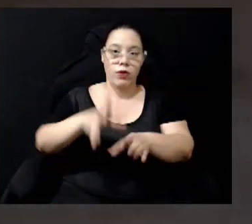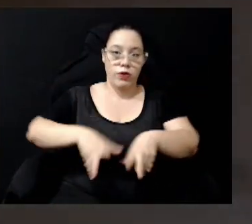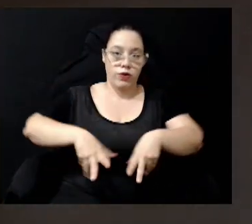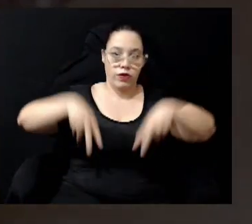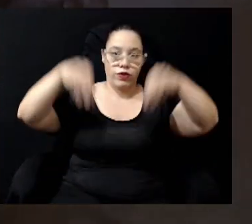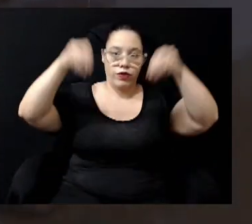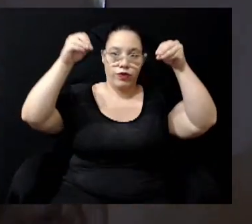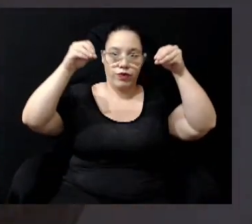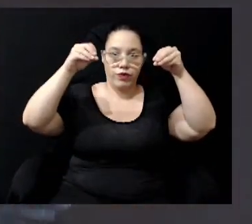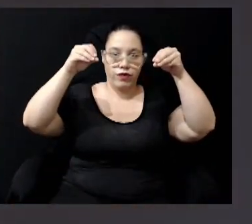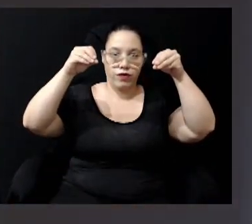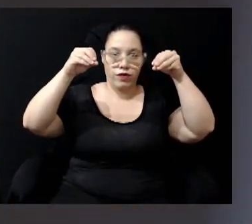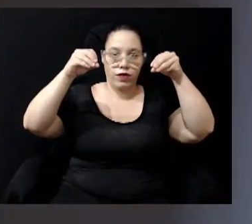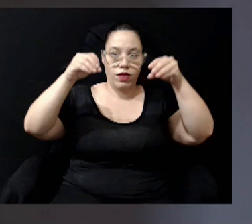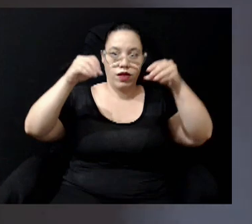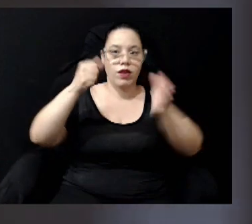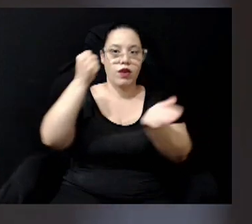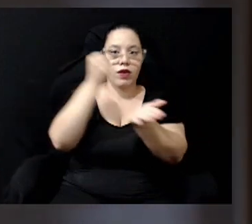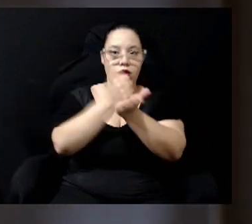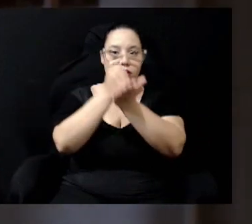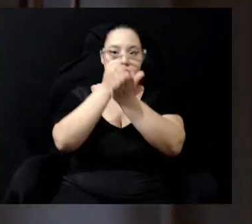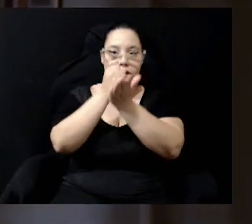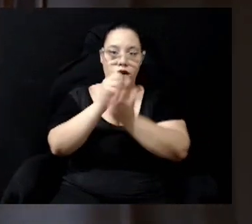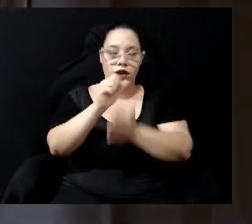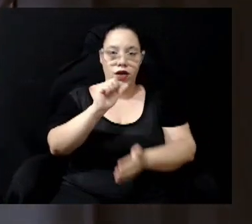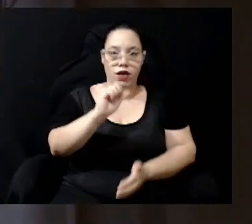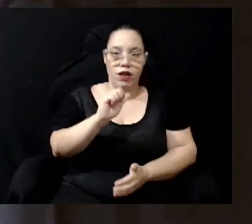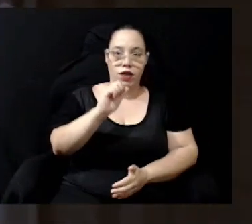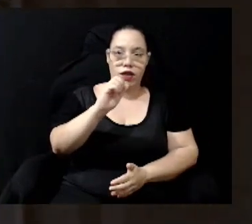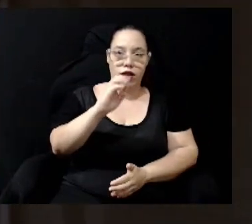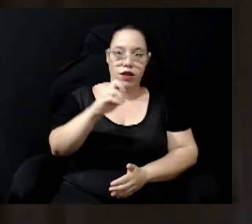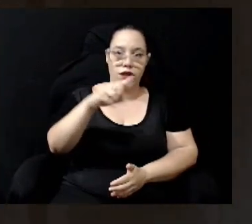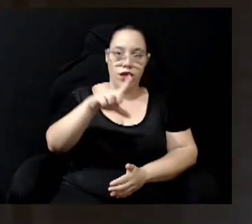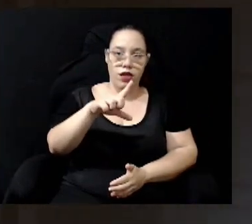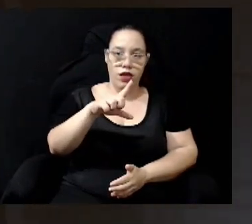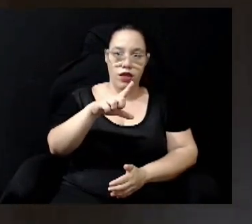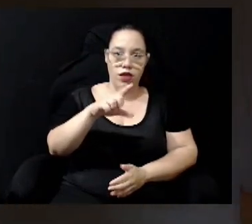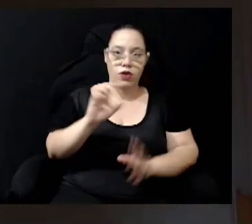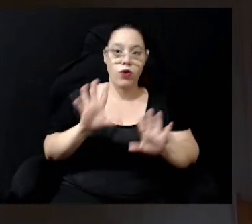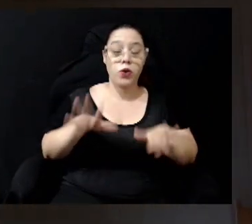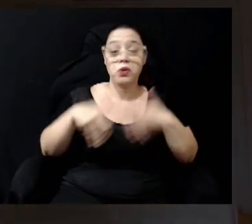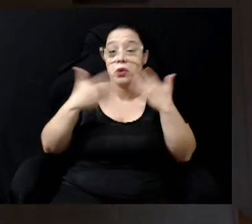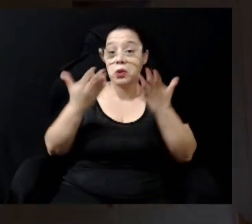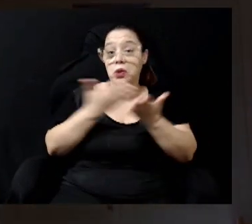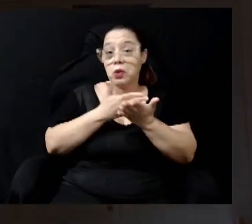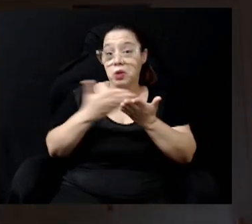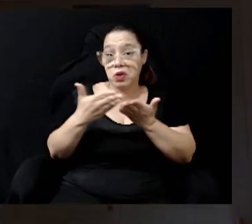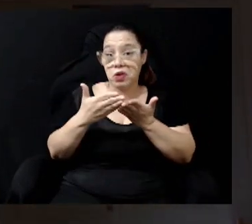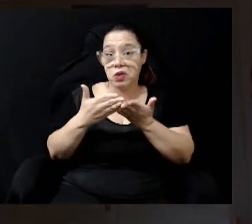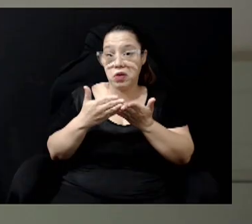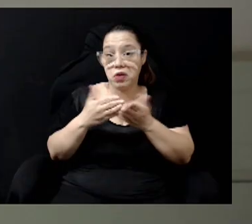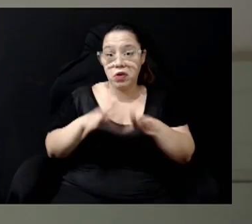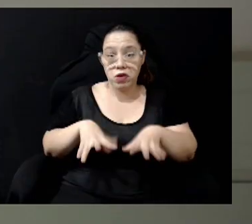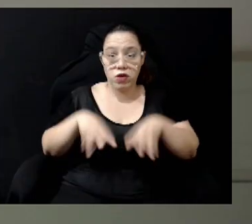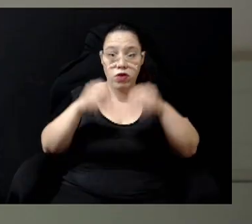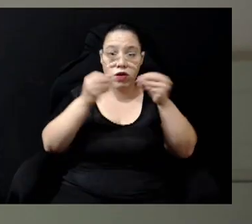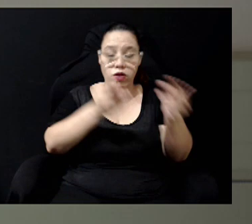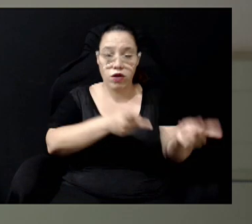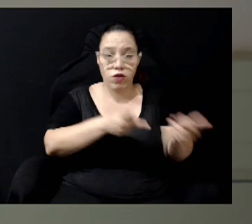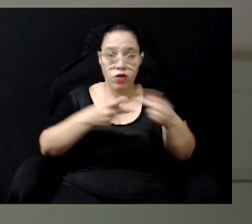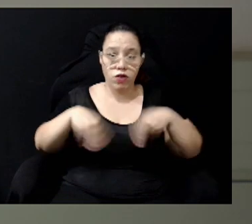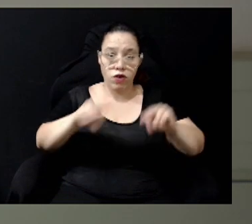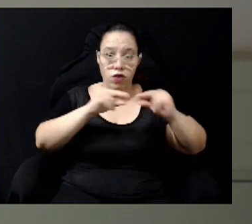pedra fundamental da academia, simbolizando onde tudo começou. A peça foi um presente recebido por